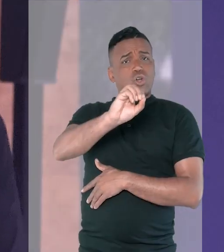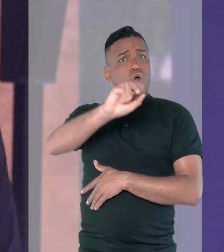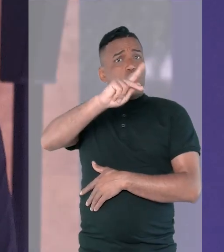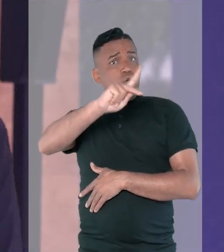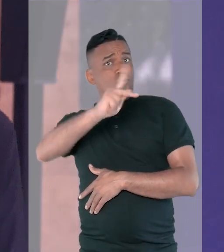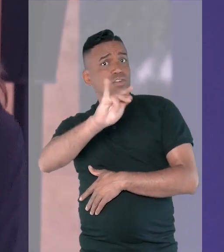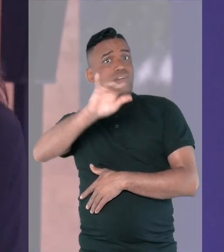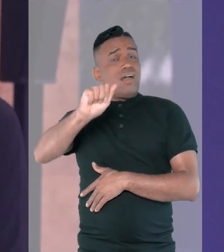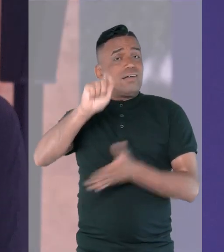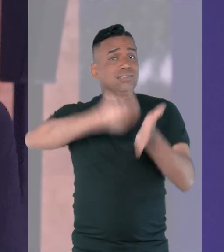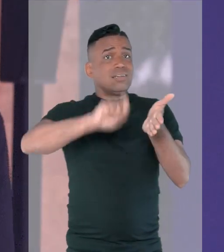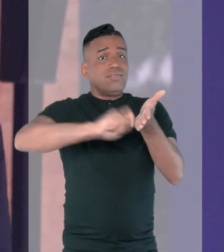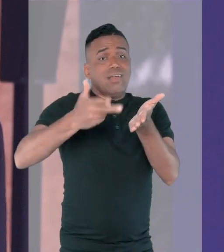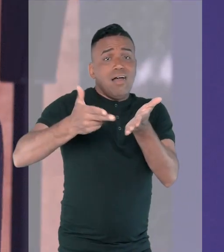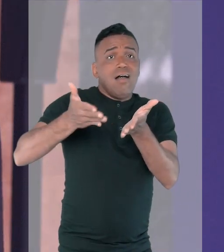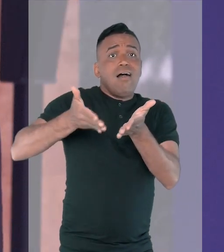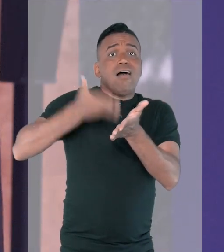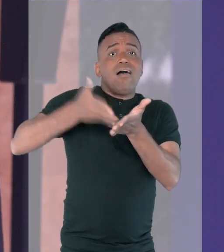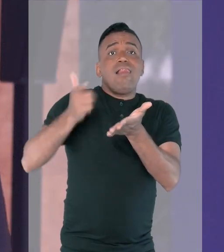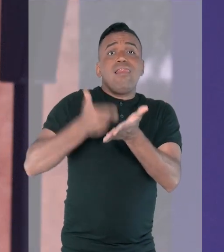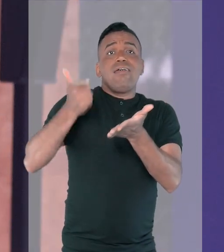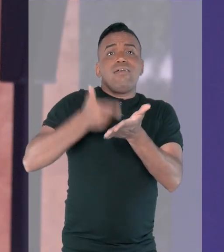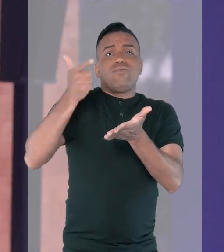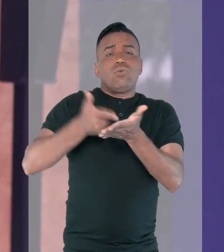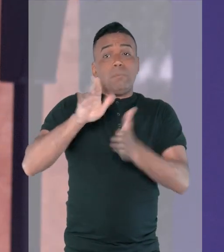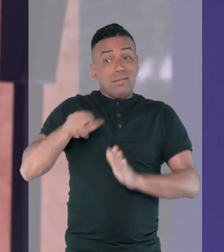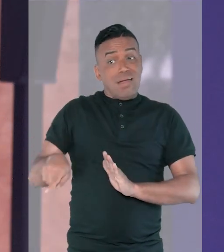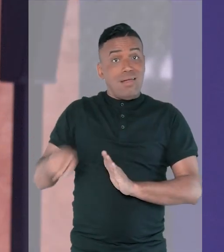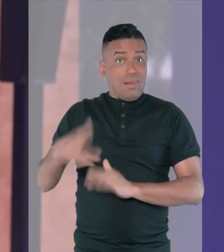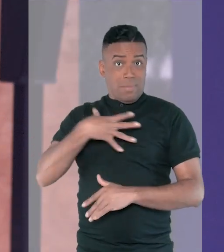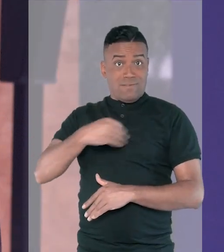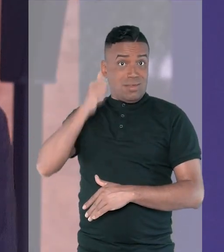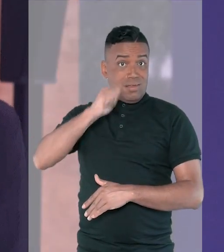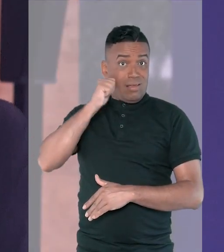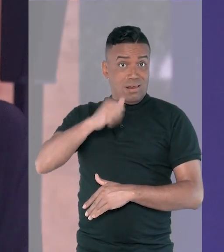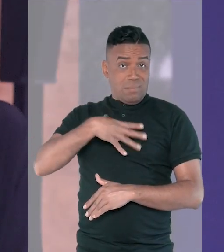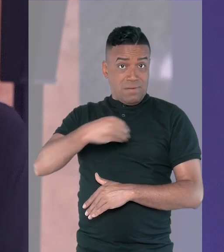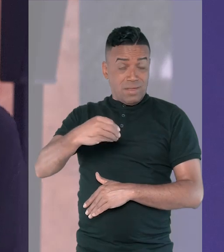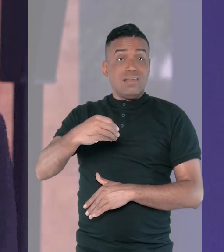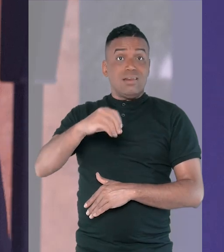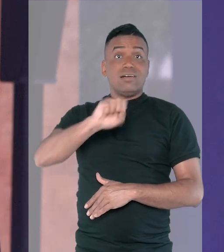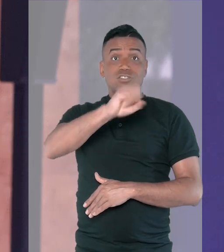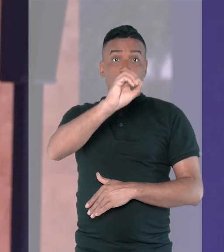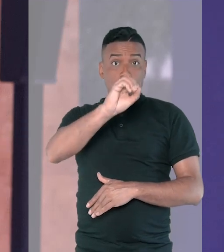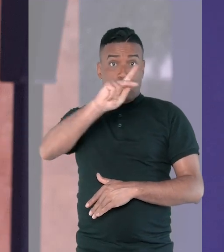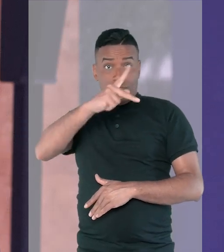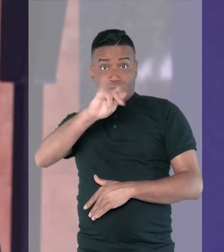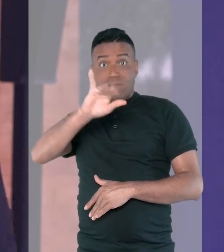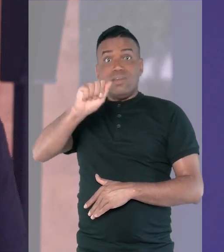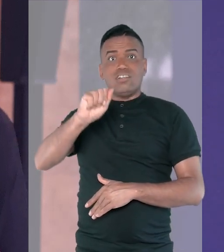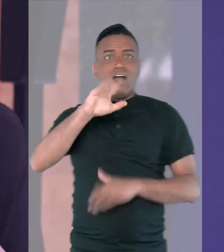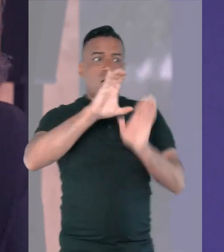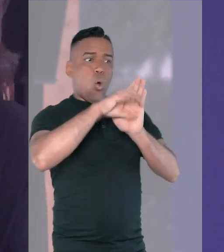Sofia, no futuro, escreveria este livro. Mas, aos 7 anos, a Sofia já tinha